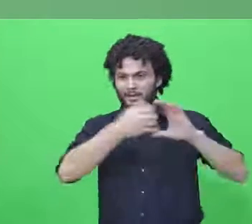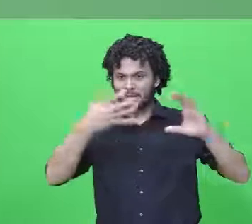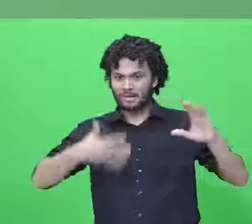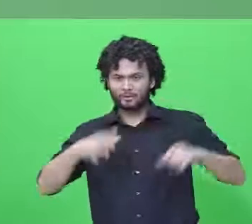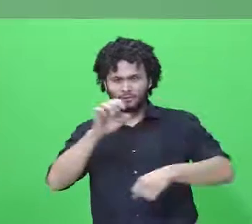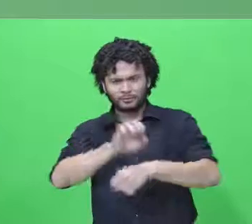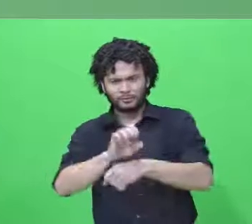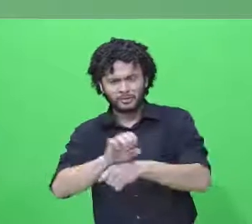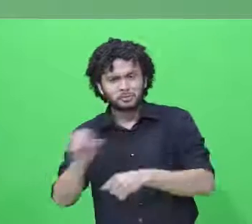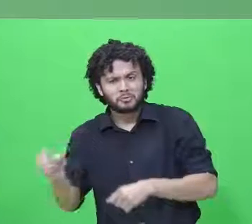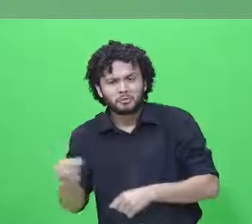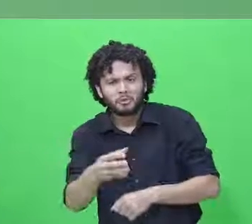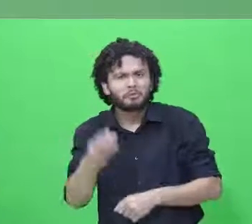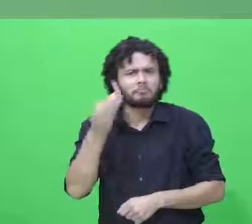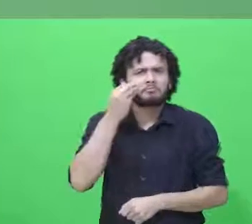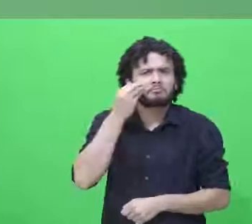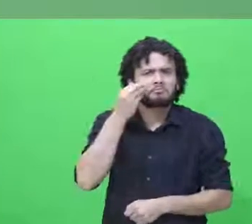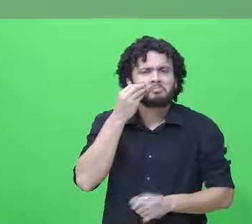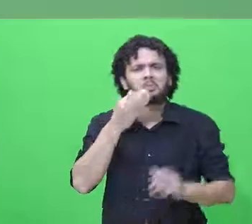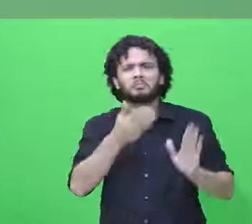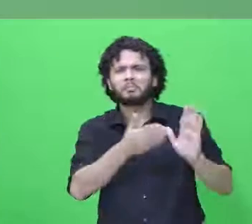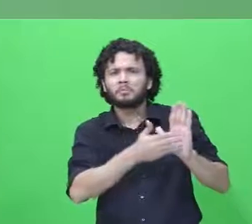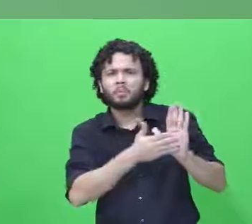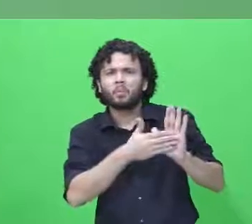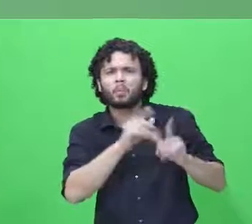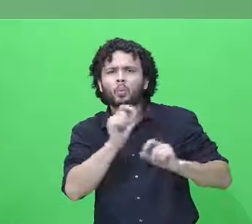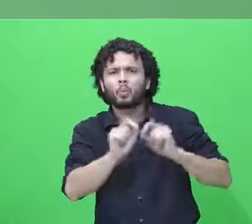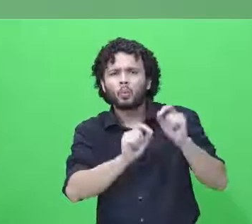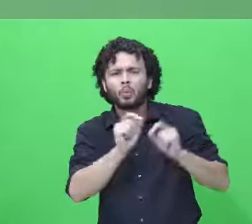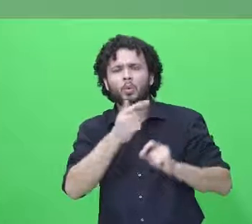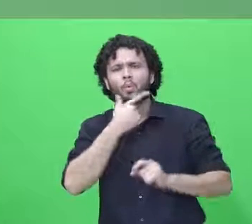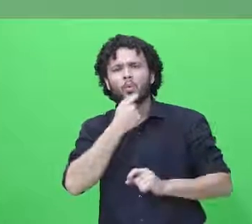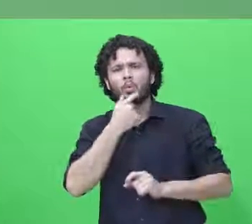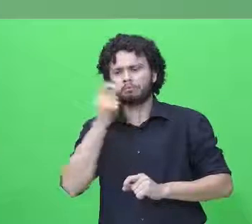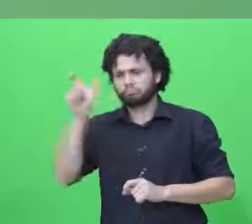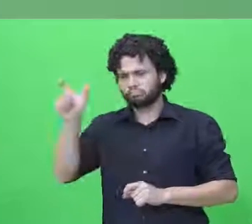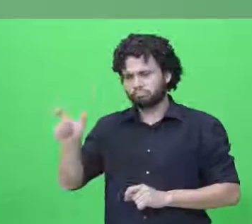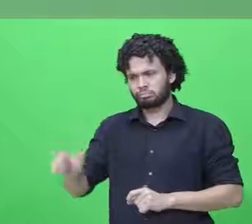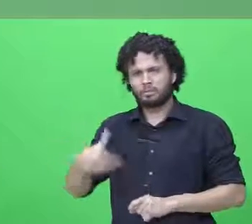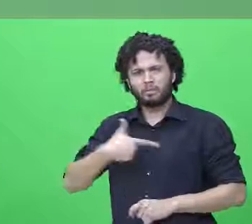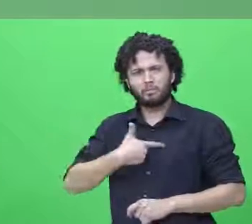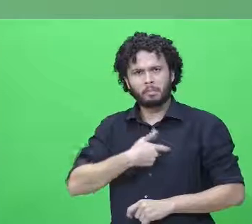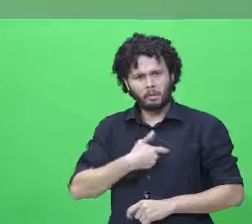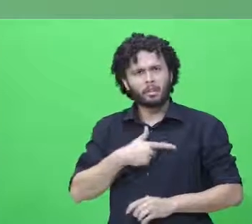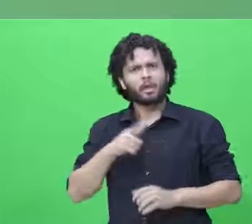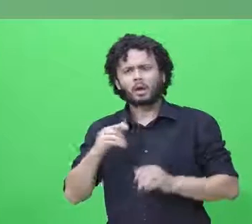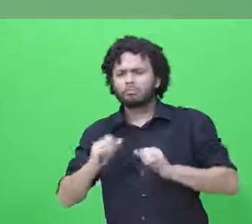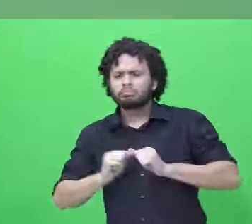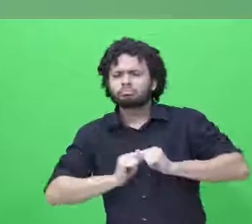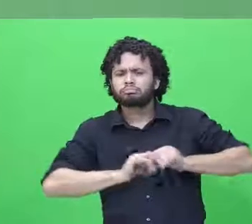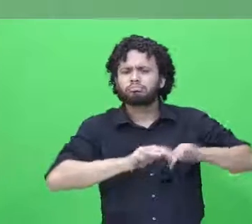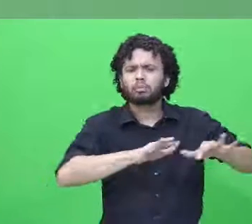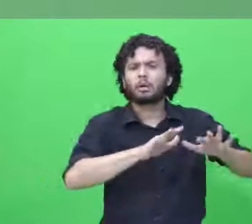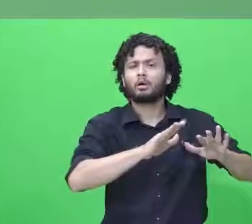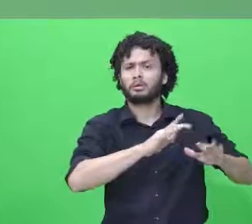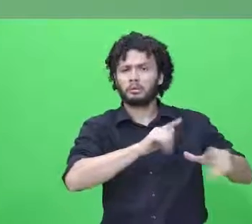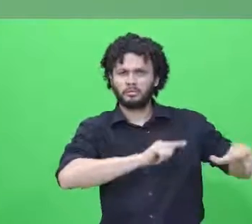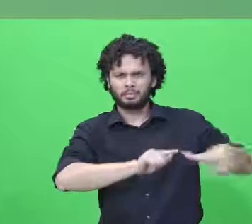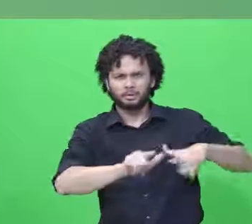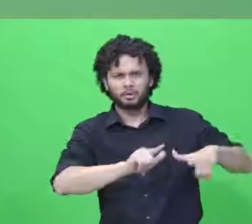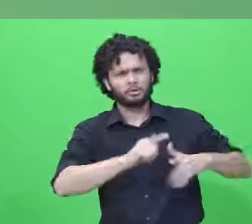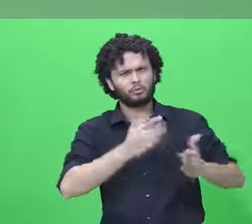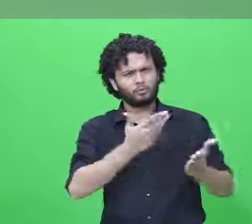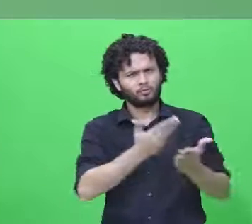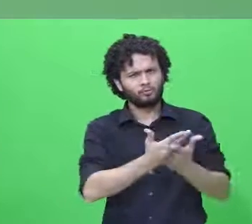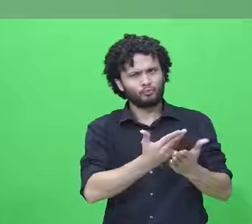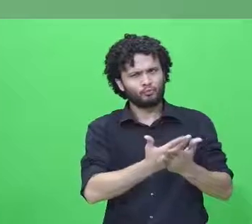gente vai ver, então, a propaganda varguista realmente tomando de conta, chegando, então, aos trabalhadores, aos estudantes. Vargas, na